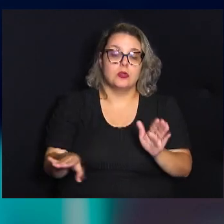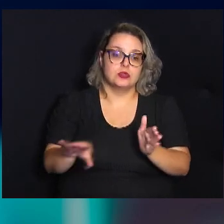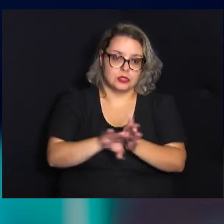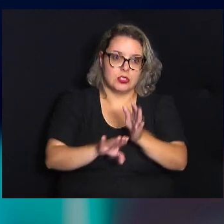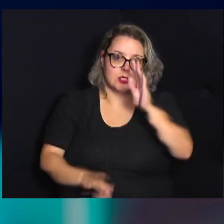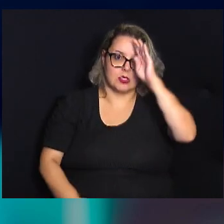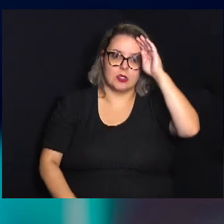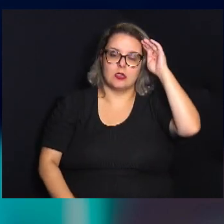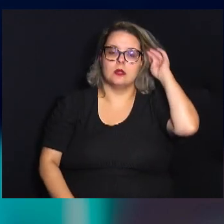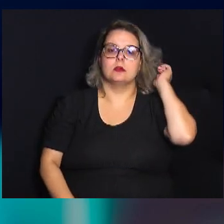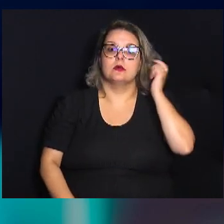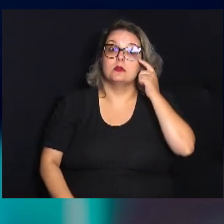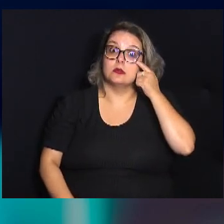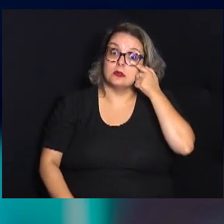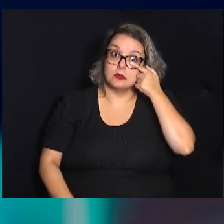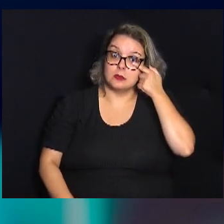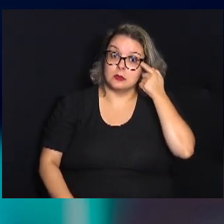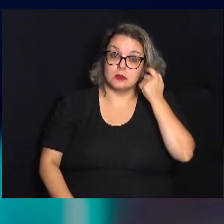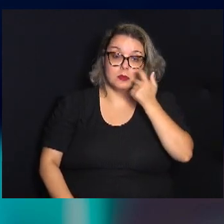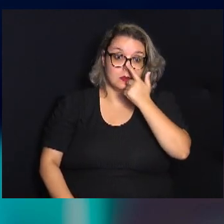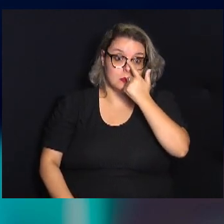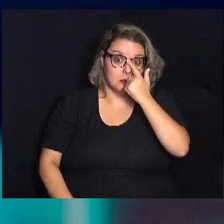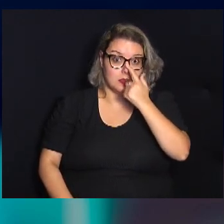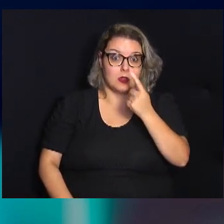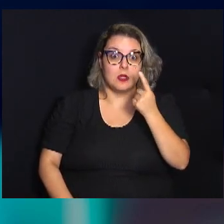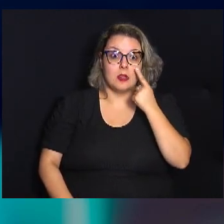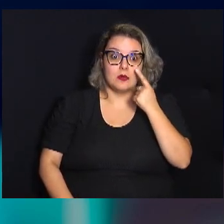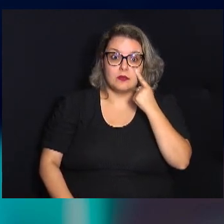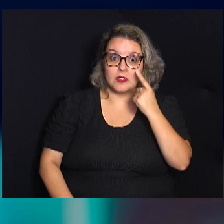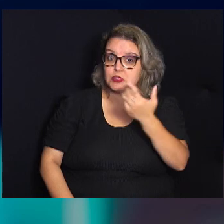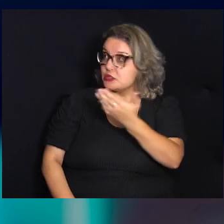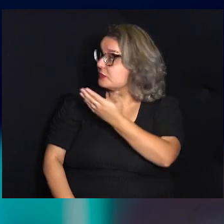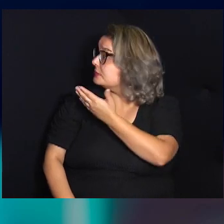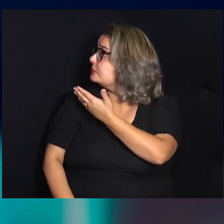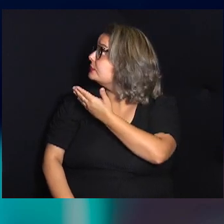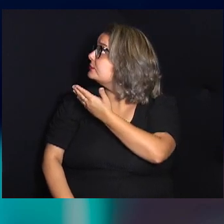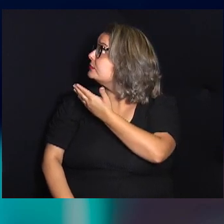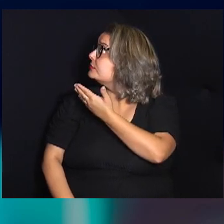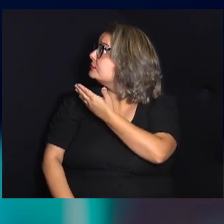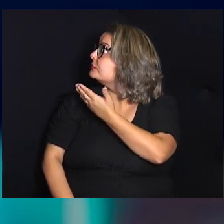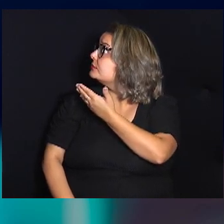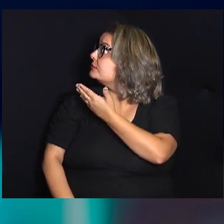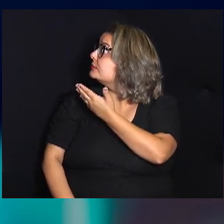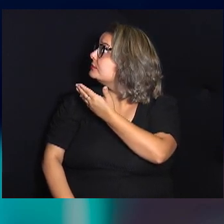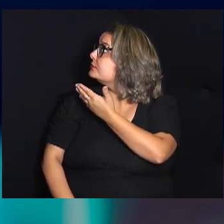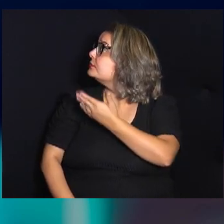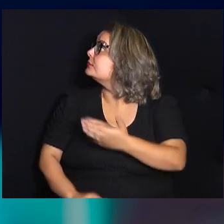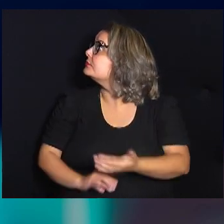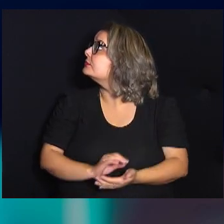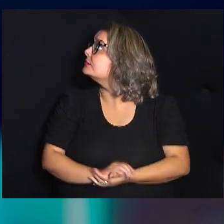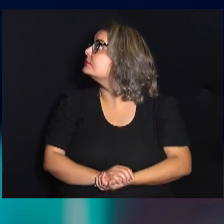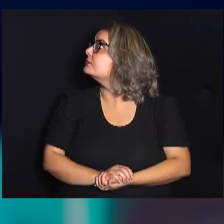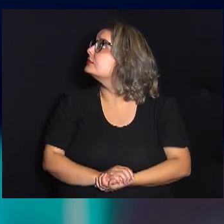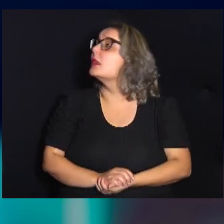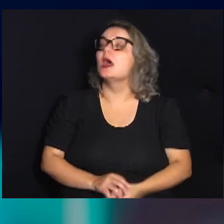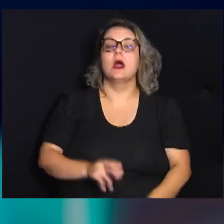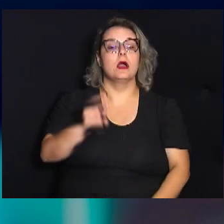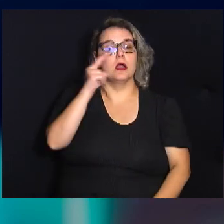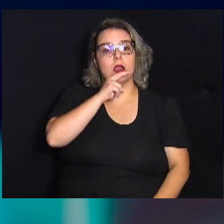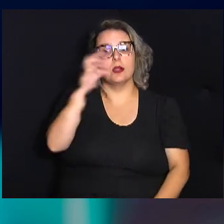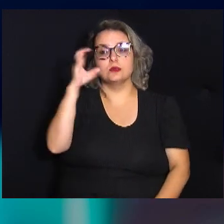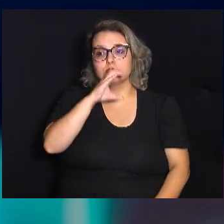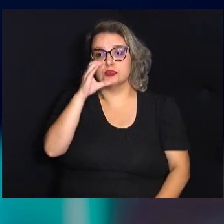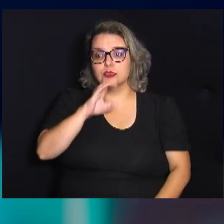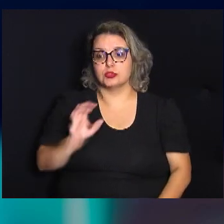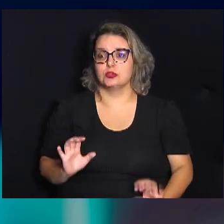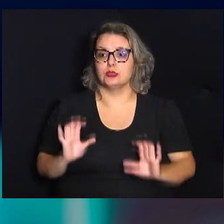que as amplitudes térmicas vêm ficando um pouco maiores. Para não ser tão técnico, amplitude térmica é a diferença entre